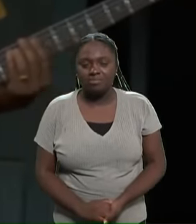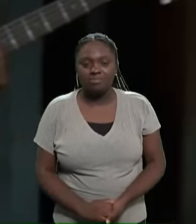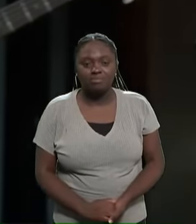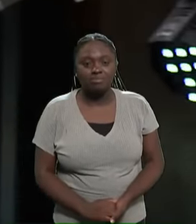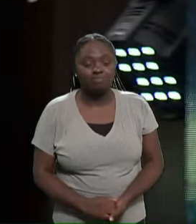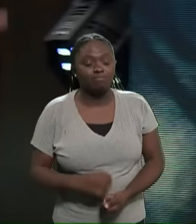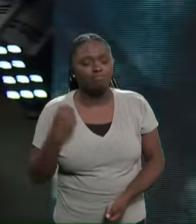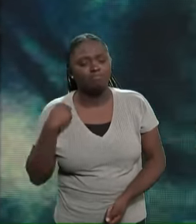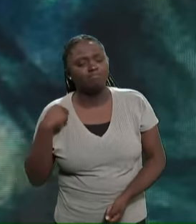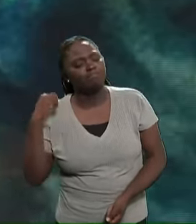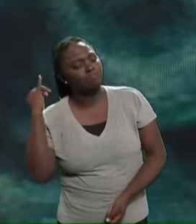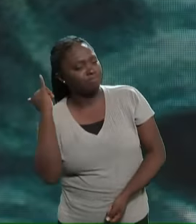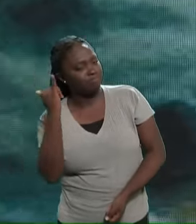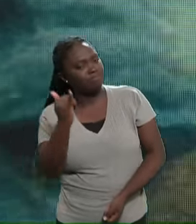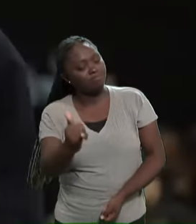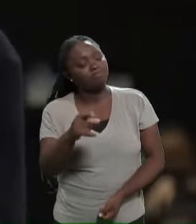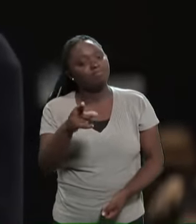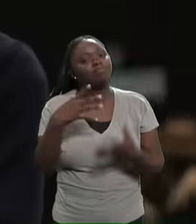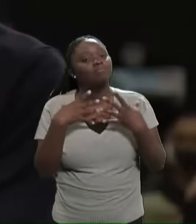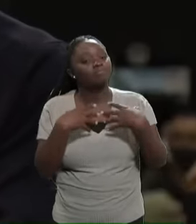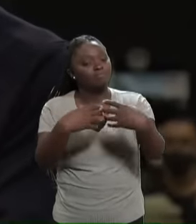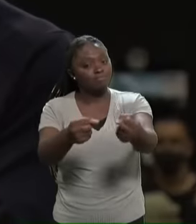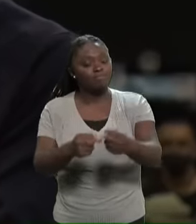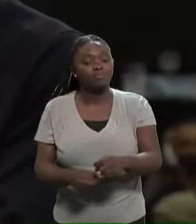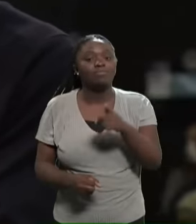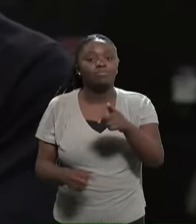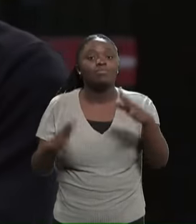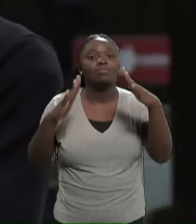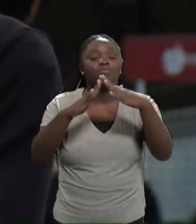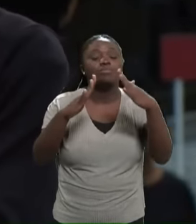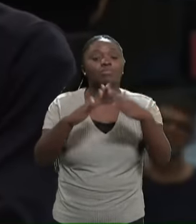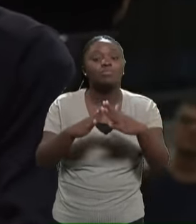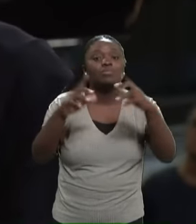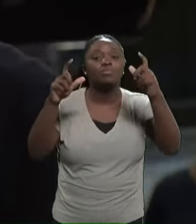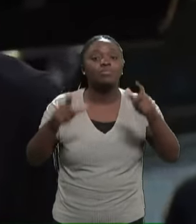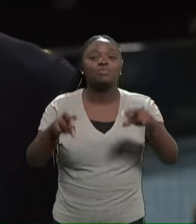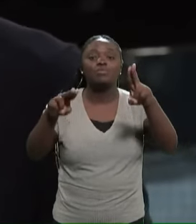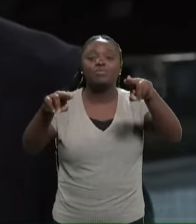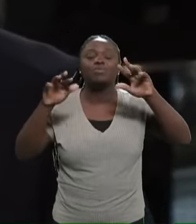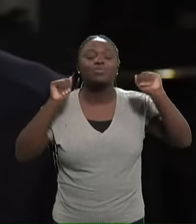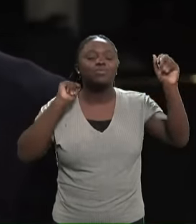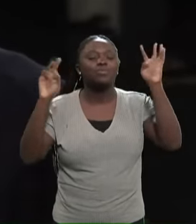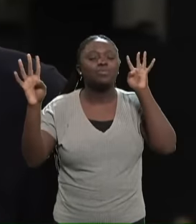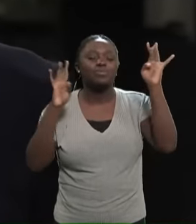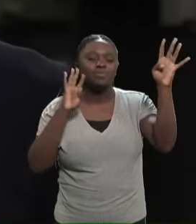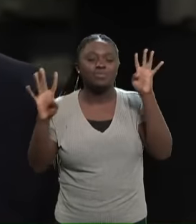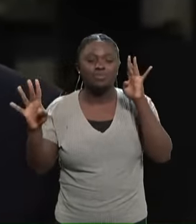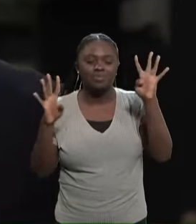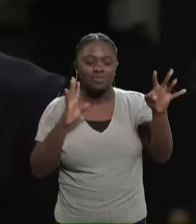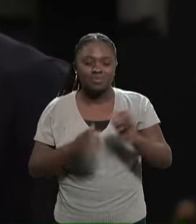Eu vou ir falando, se é para você, pega. Você vai morar onde nunca imaginou que ia morar.